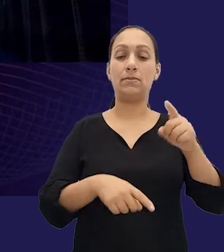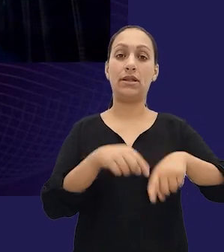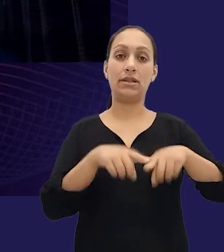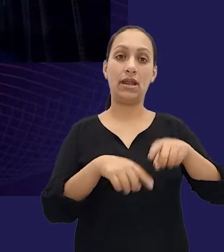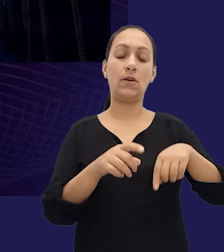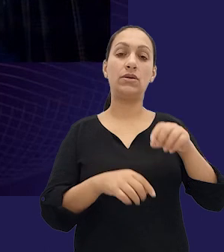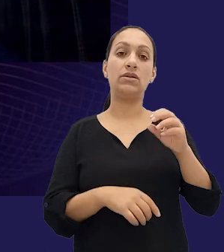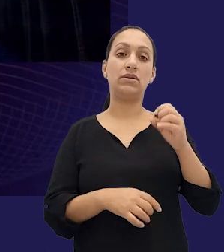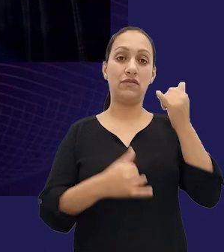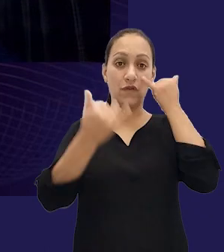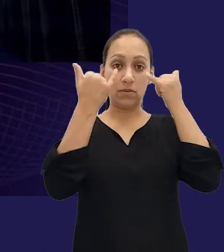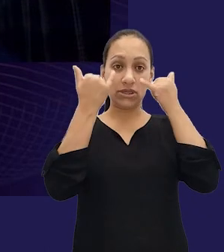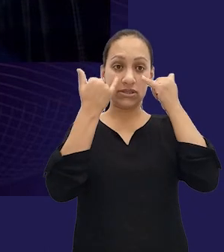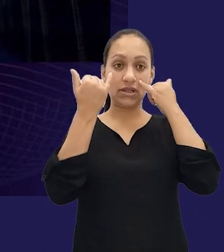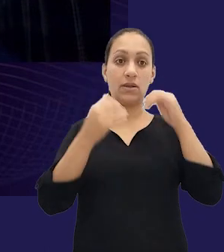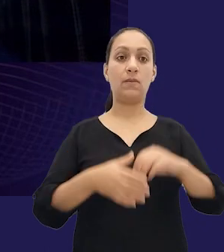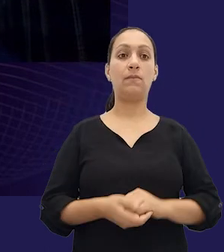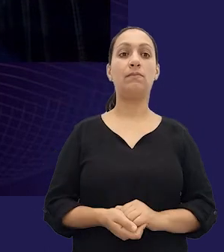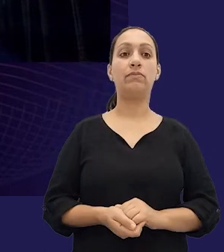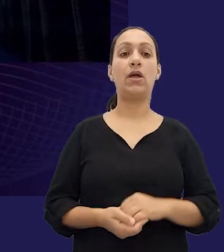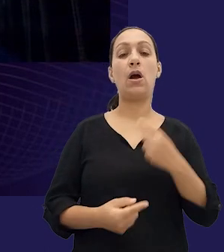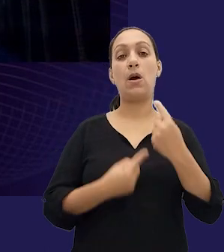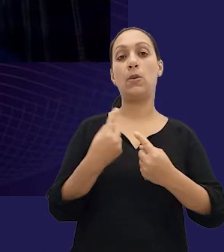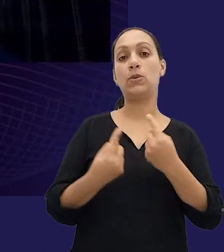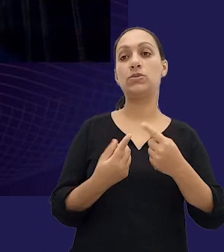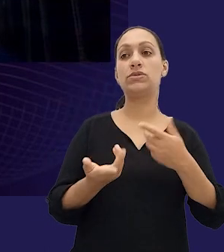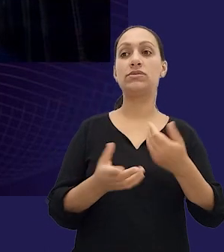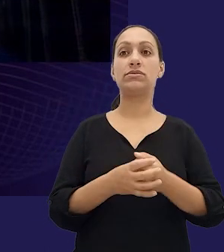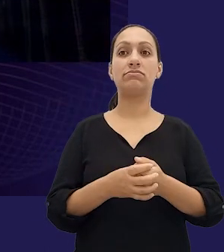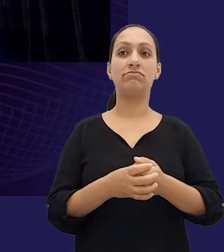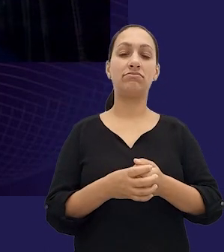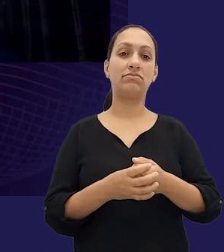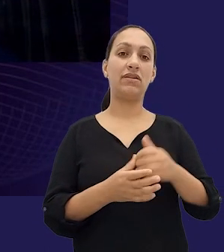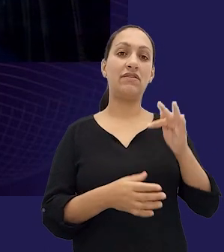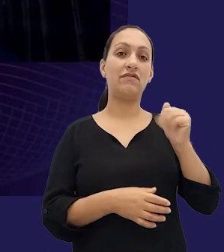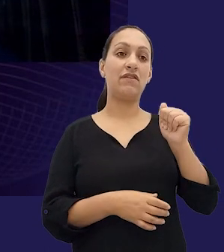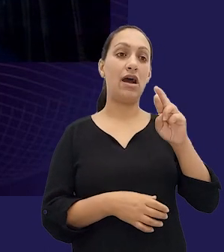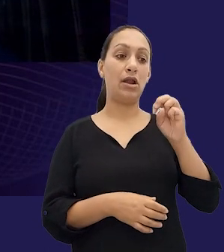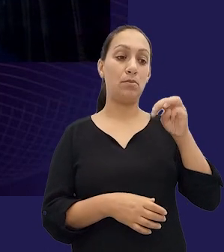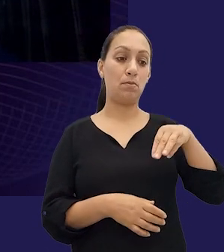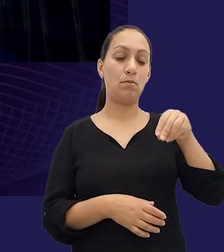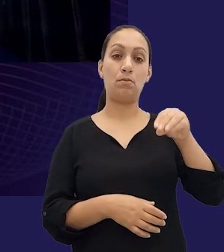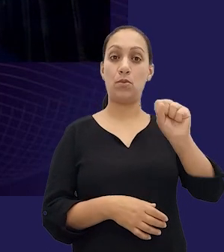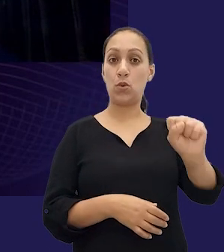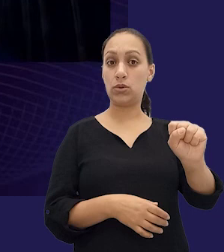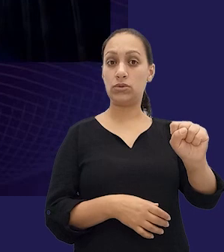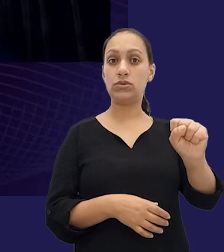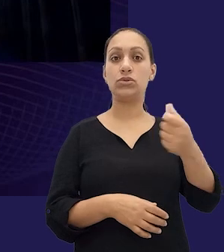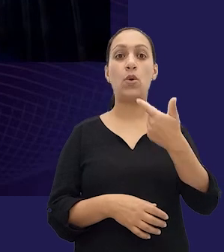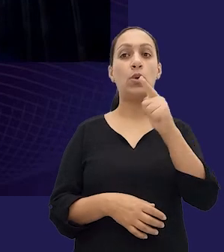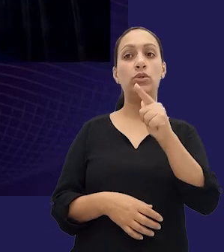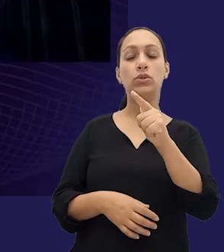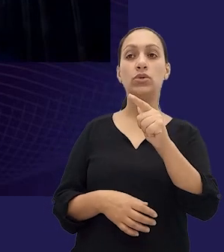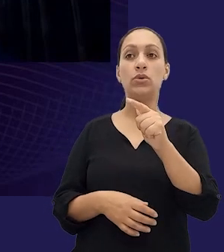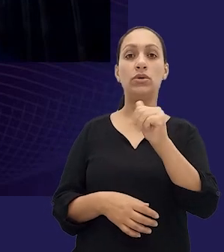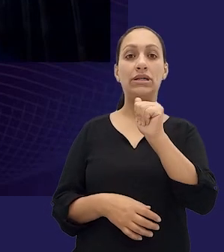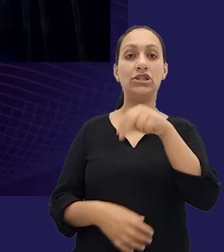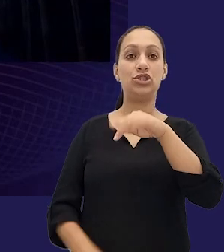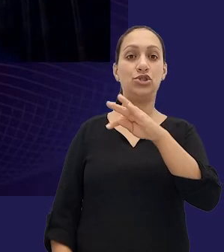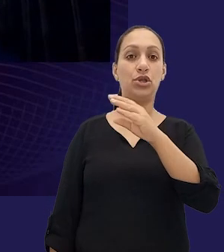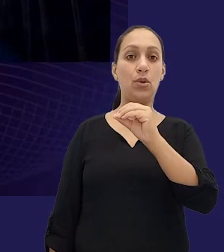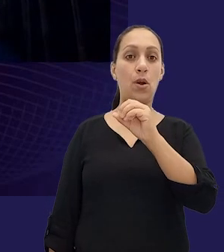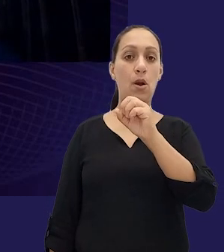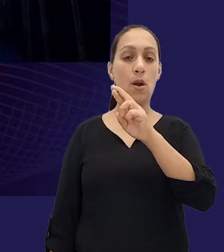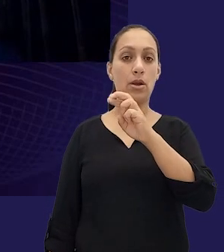informa que são, como eu comentei, alguns produtos derivados de fagos, alguns produtos à base de anticorpos, enfim,